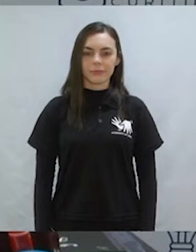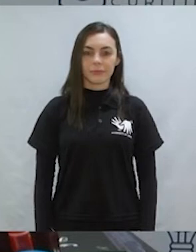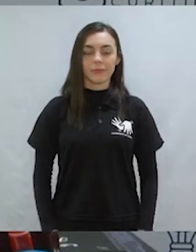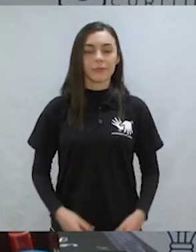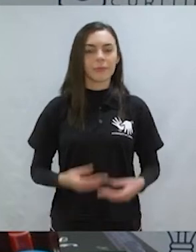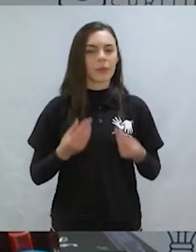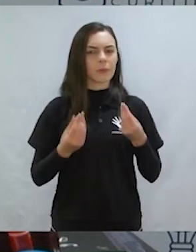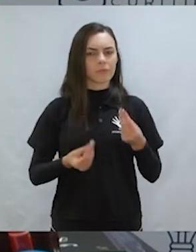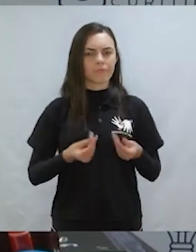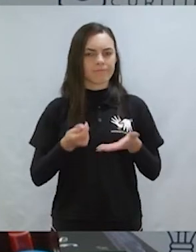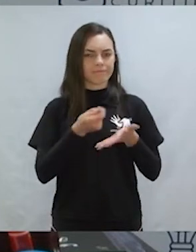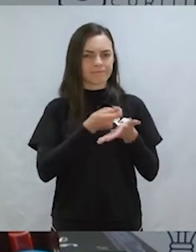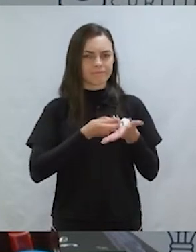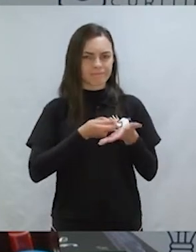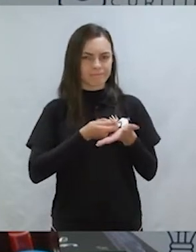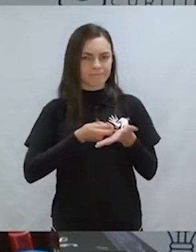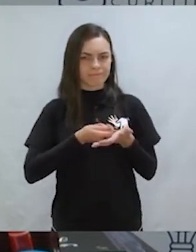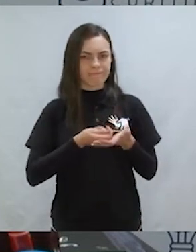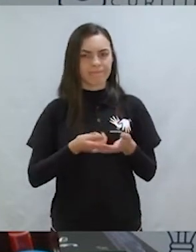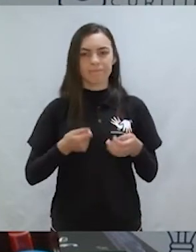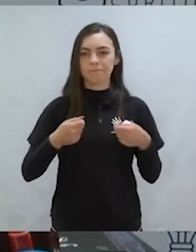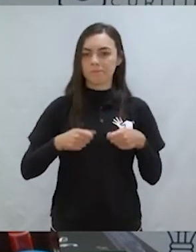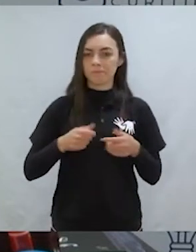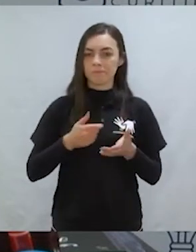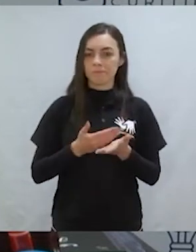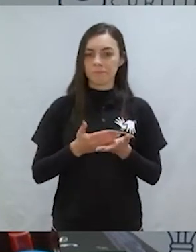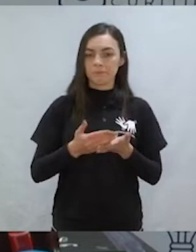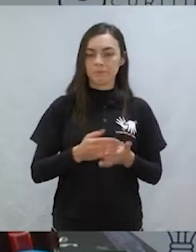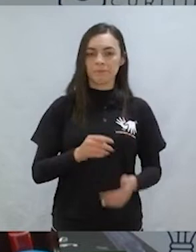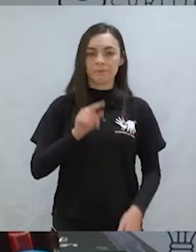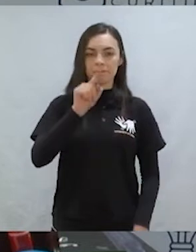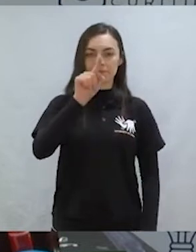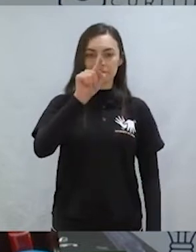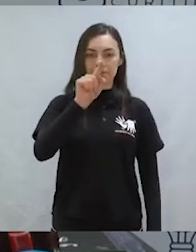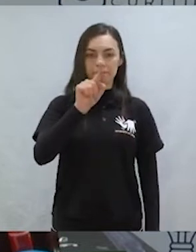Então, aqui, ó, faz um risco.